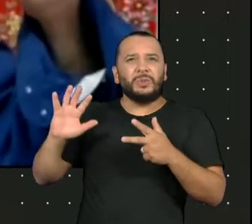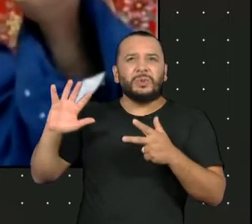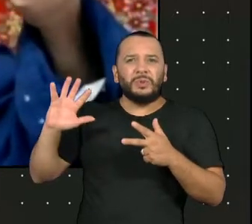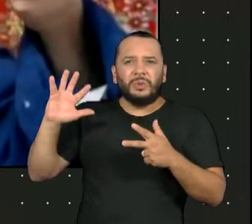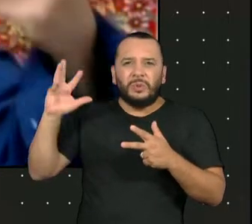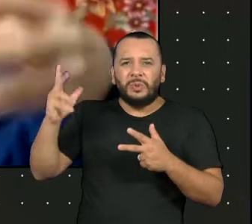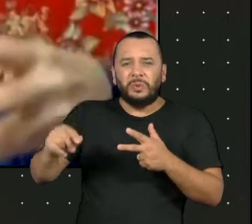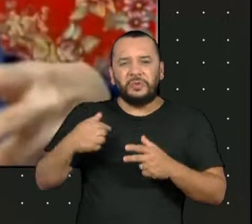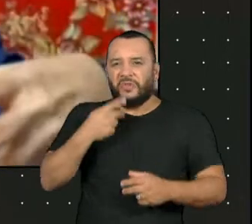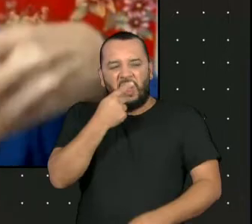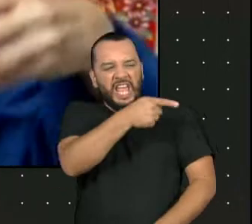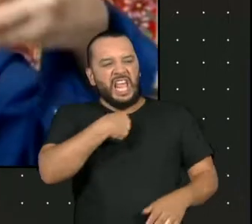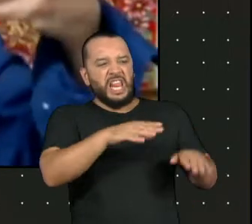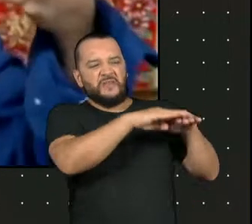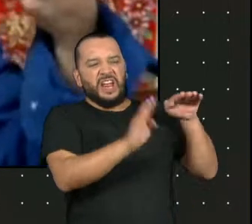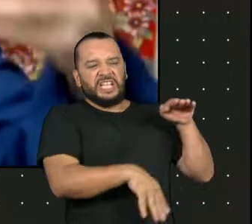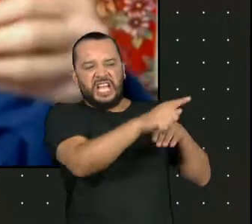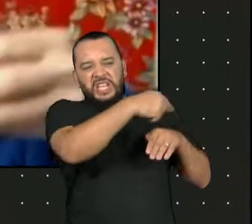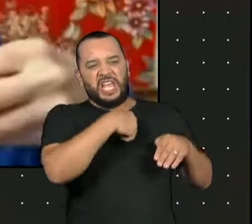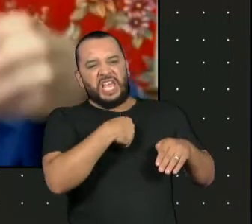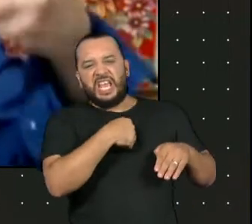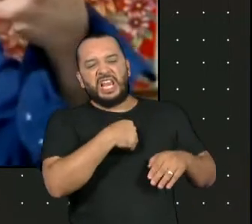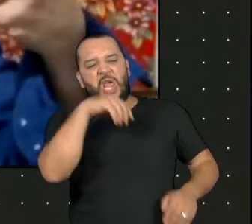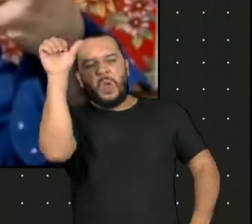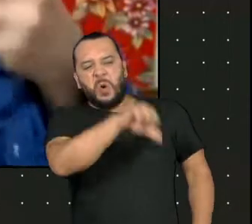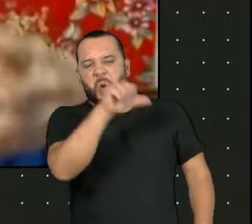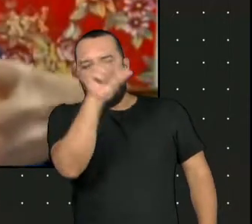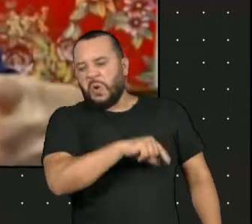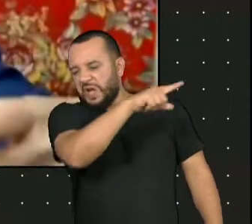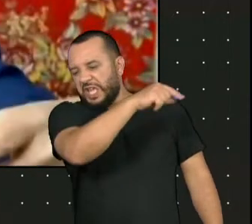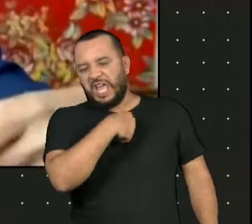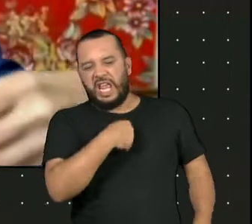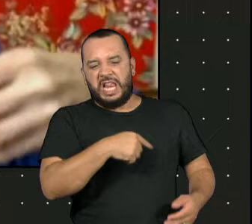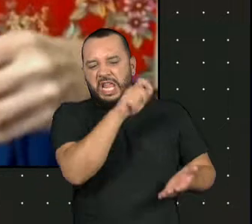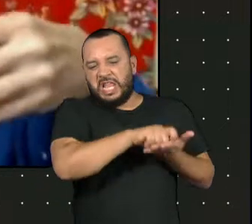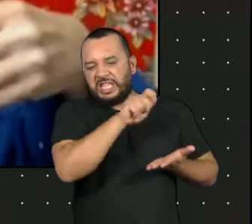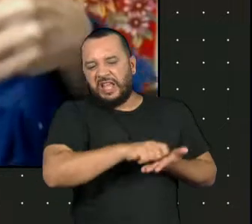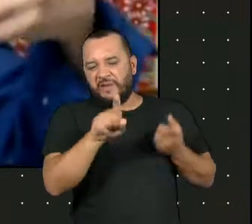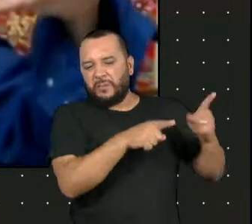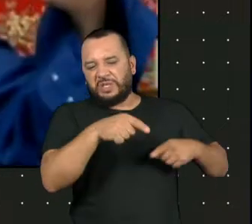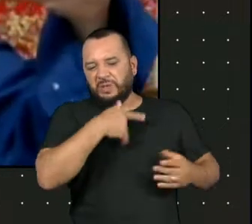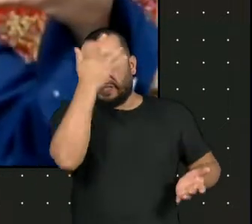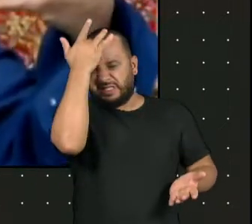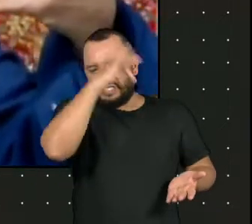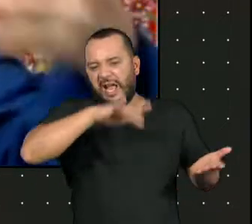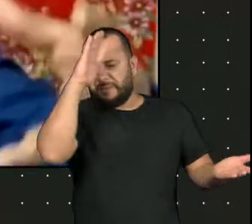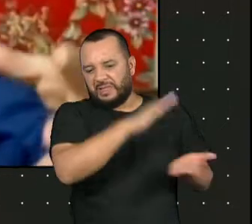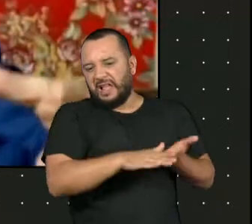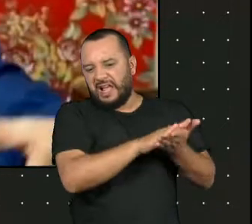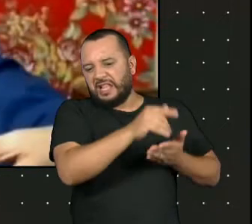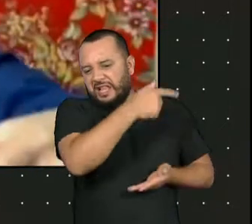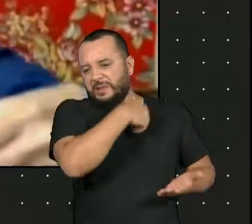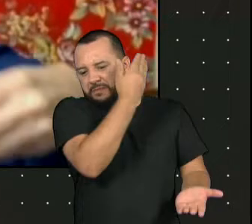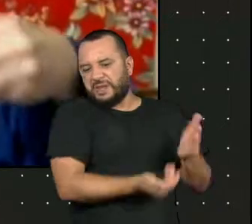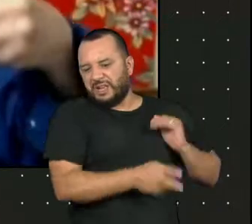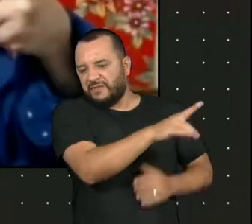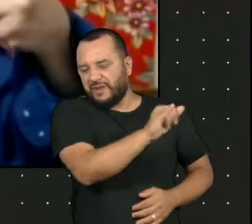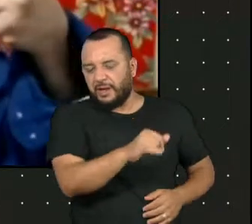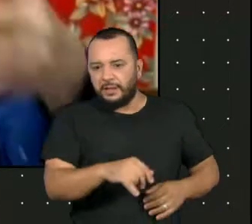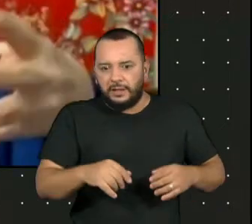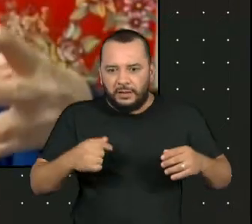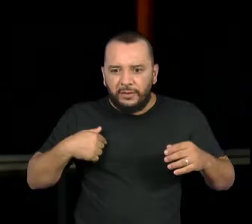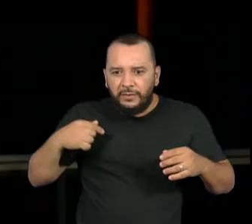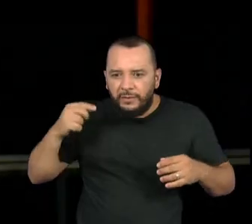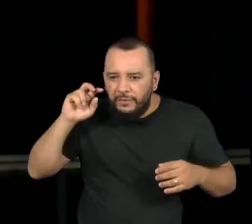como fracassado meus recursos de compositor, estavam derrotados. Eu via